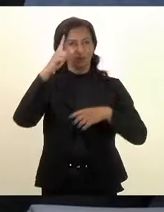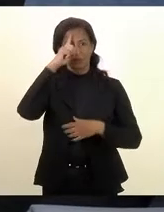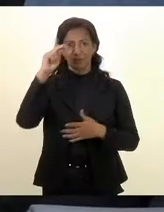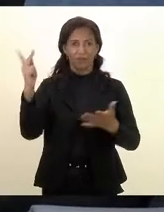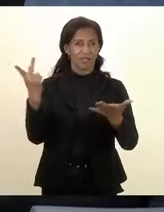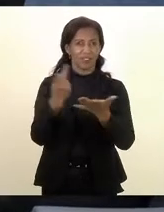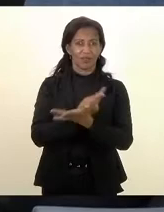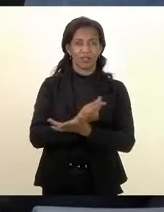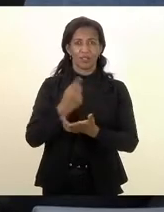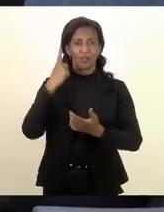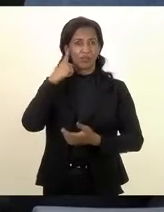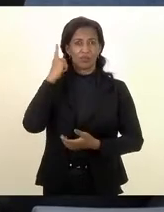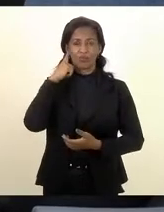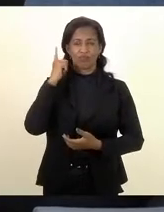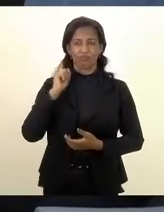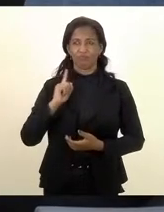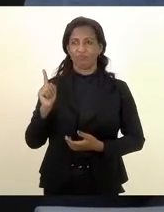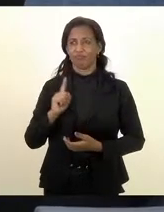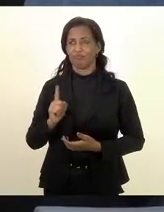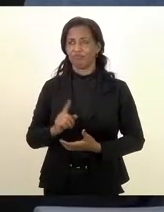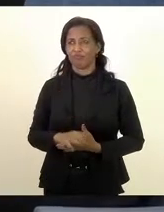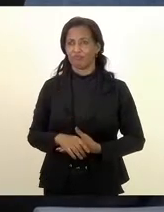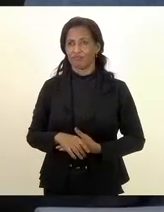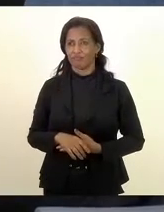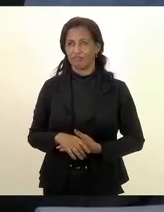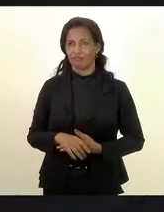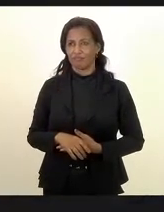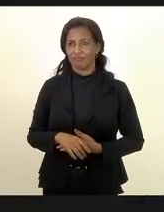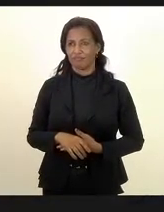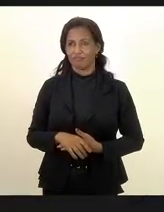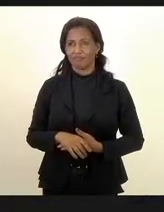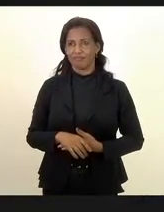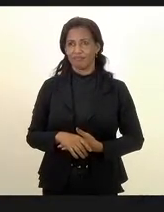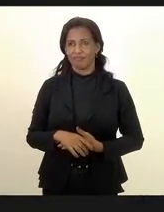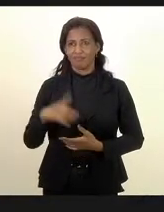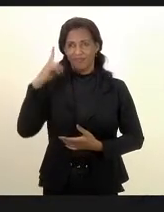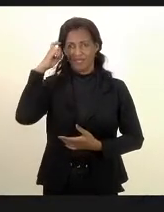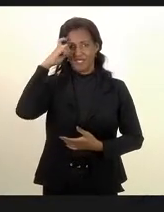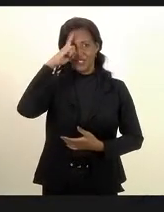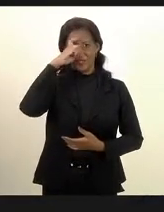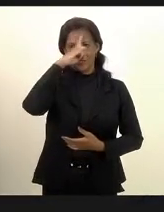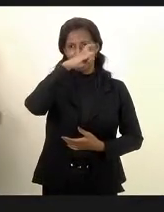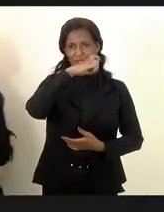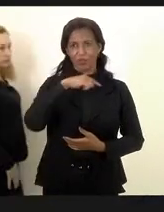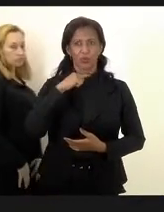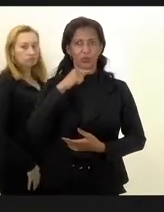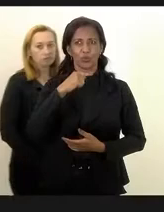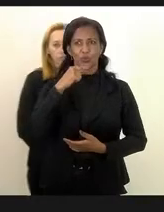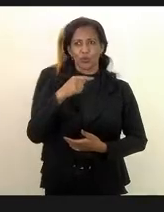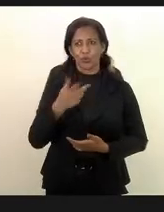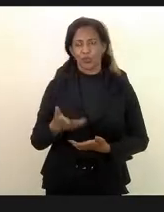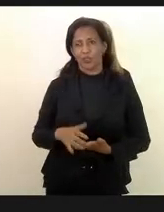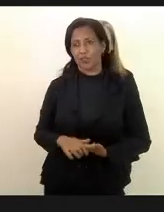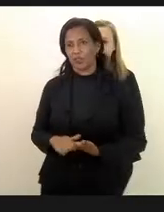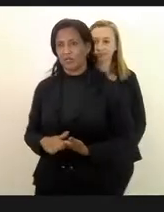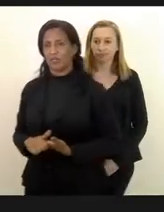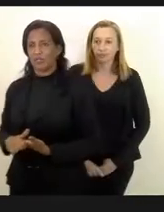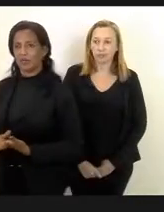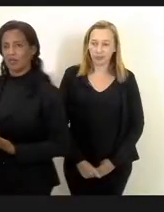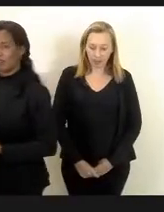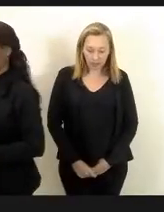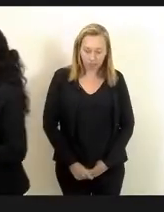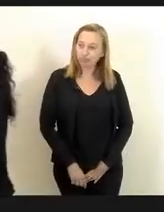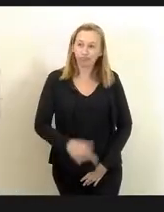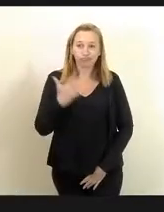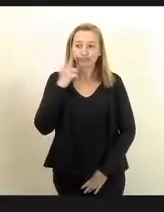todos os deputados mas a minha situação está difícil eu não consigo nem participar